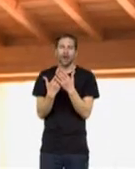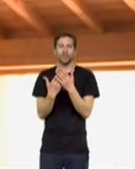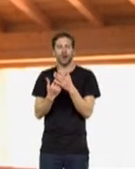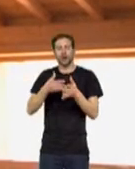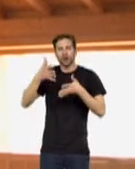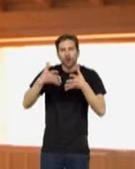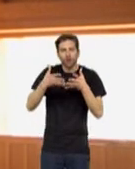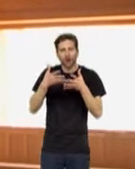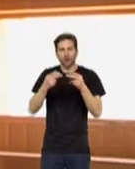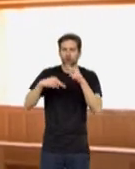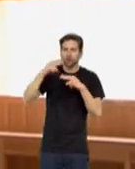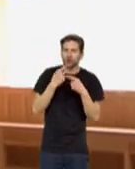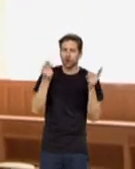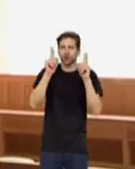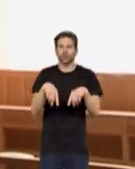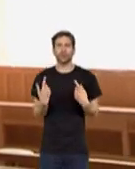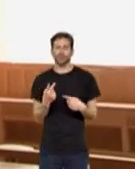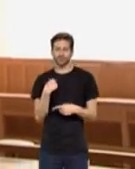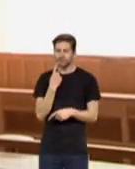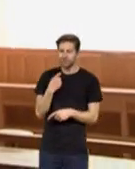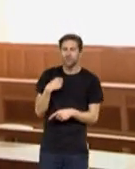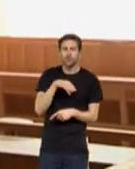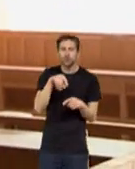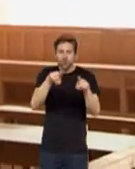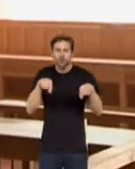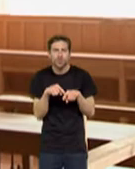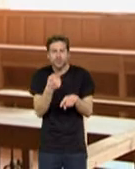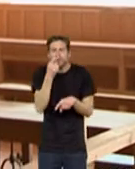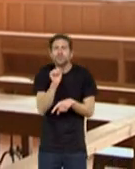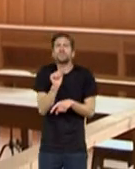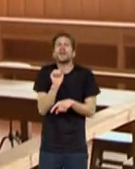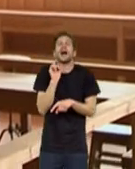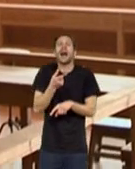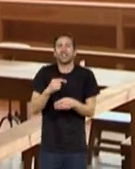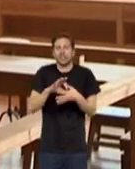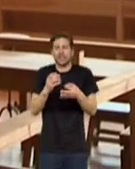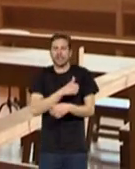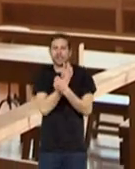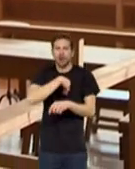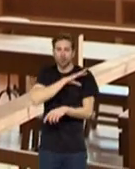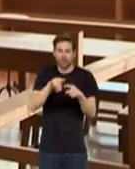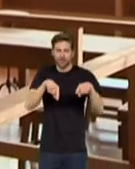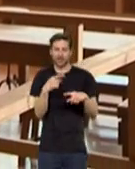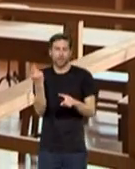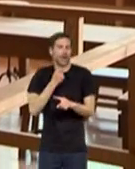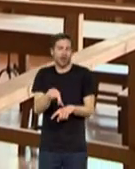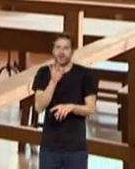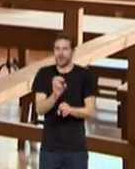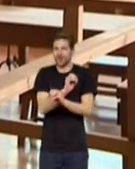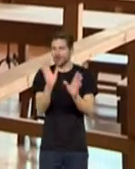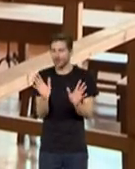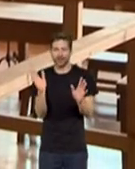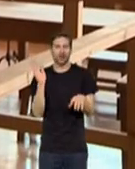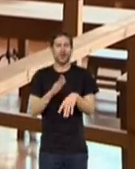me perguntam qual é o meu sítio de eleição em Coimbra, neste momento eu tenho que escolher este sítio porque tenho um sentimento